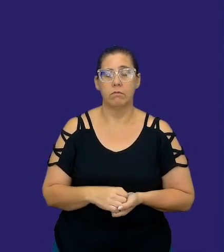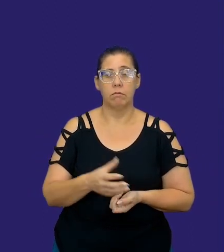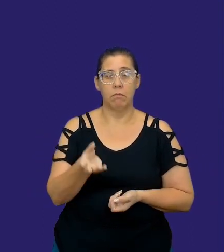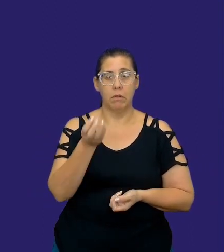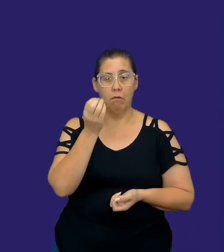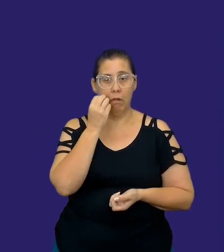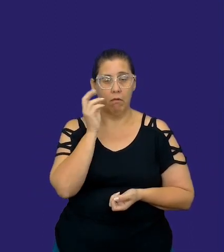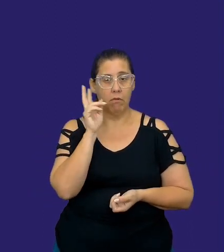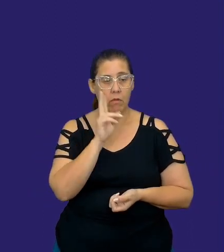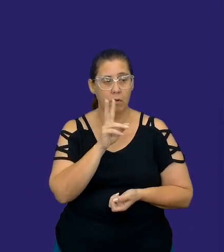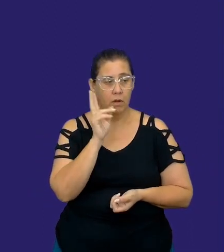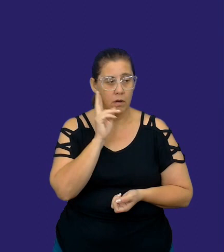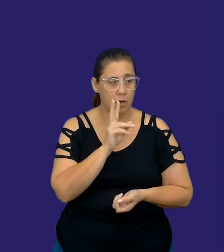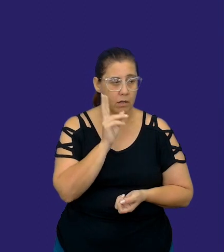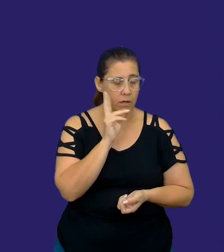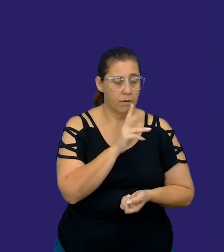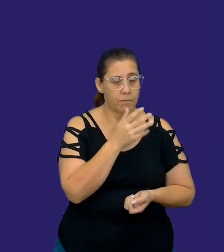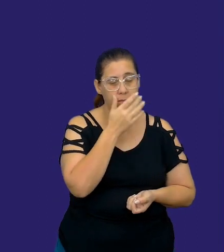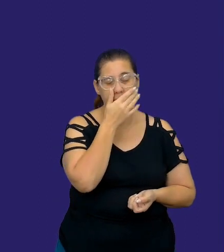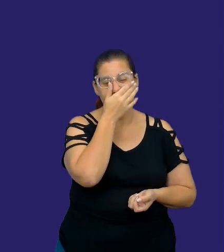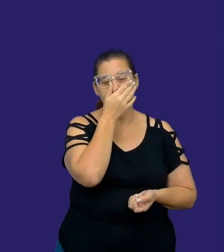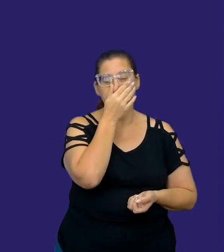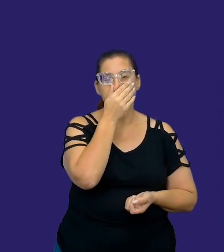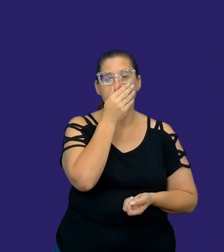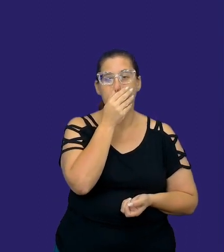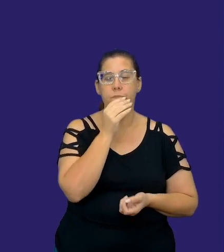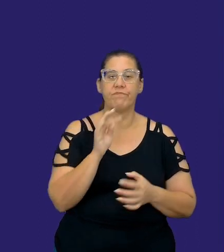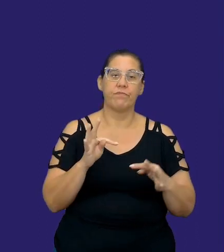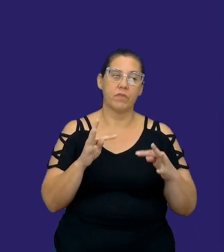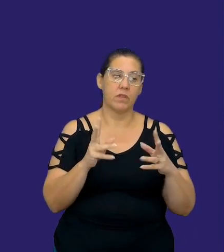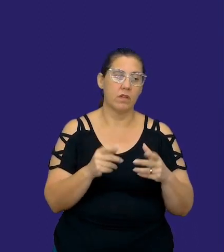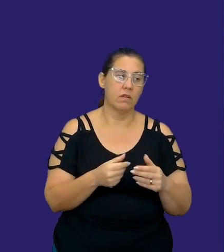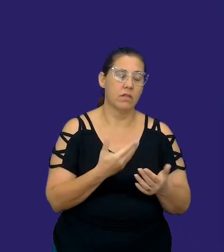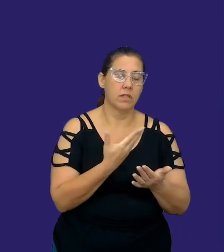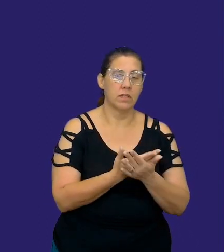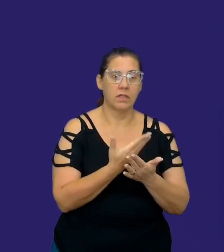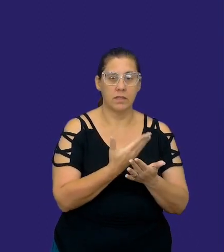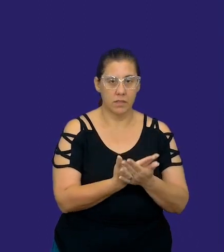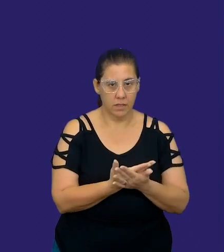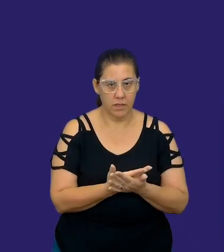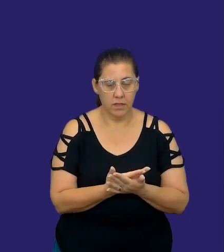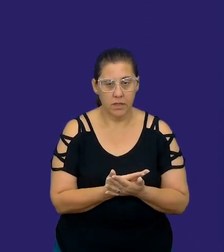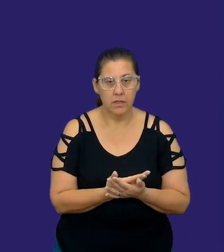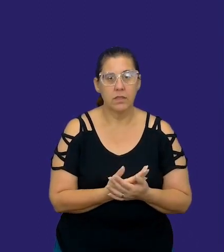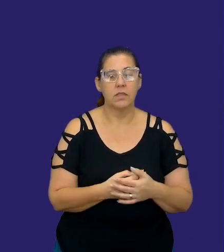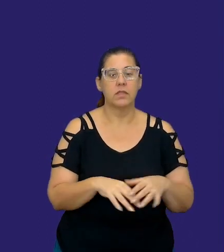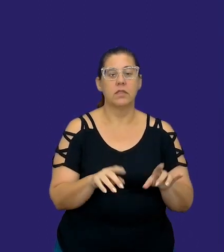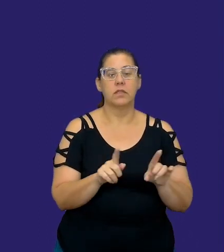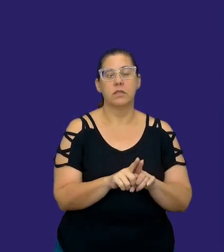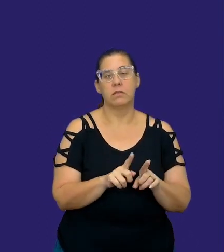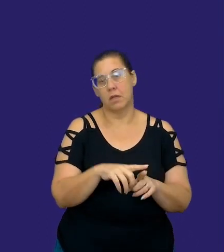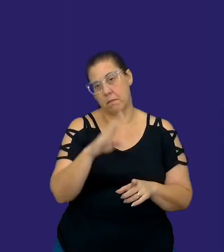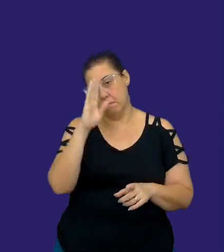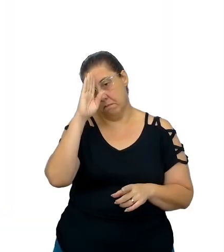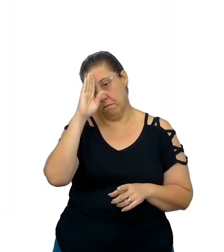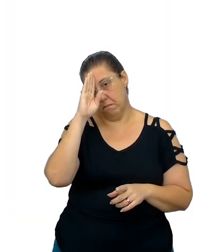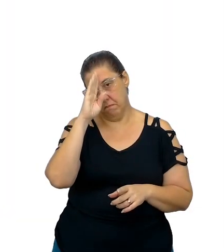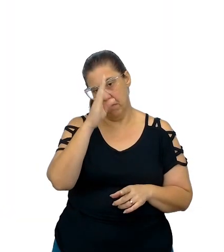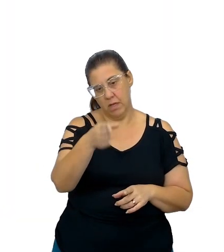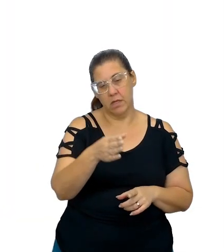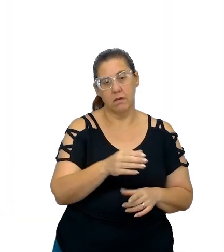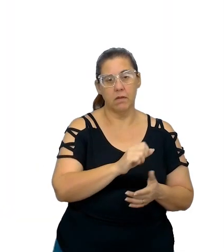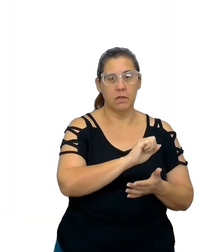Buscando retomar aí o quadro de proposições de aula, né, e principalmente os comandos